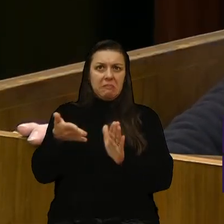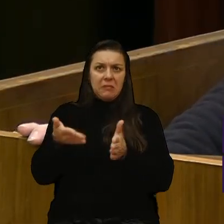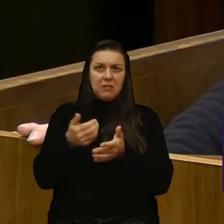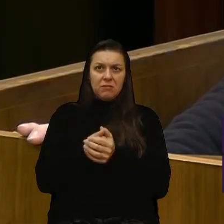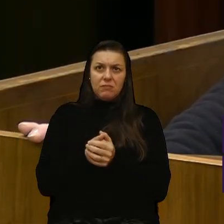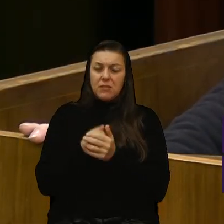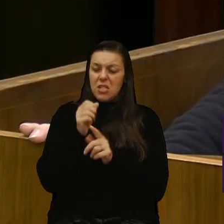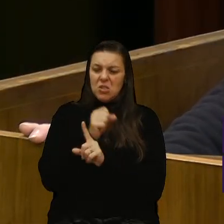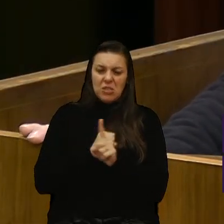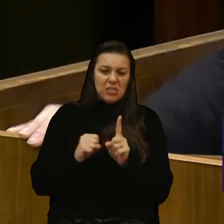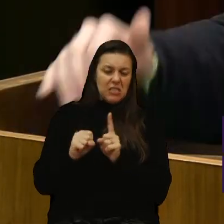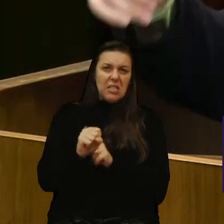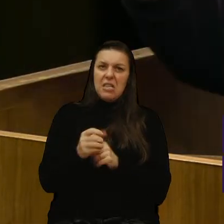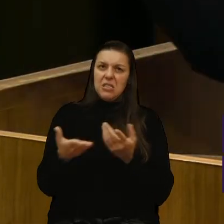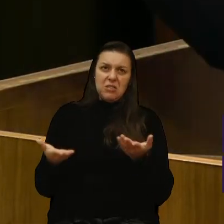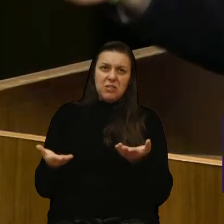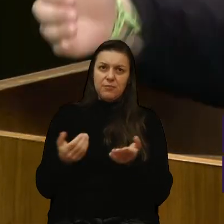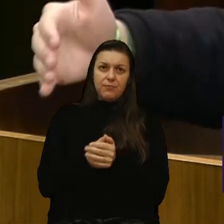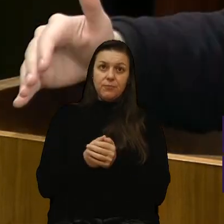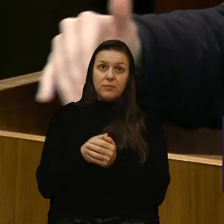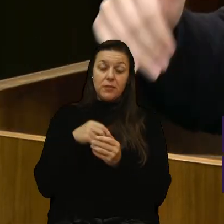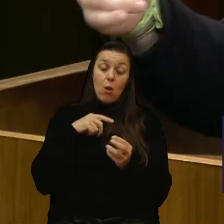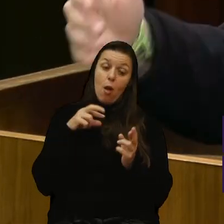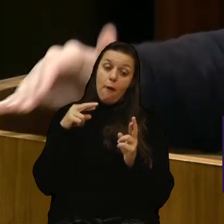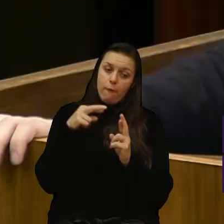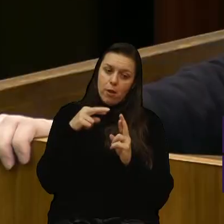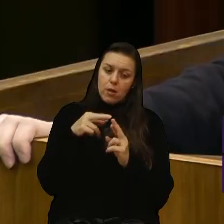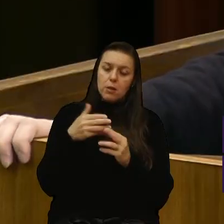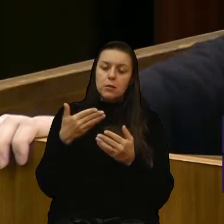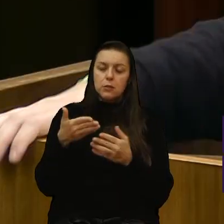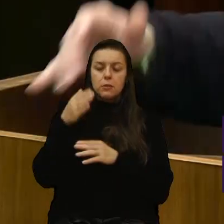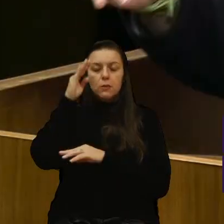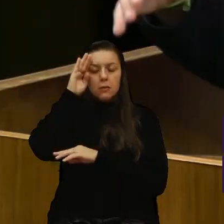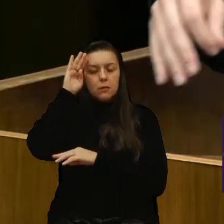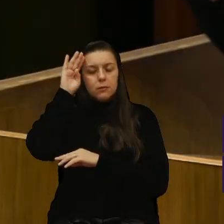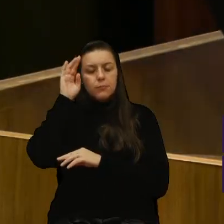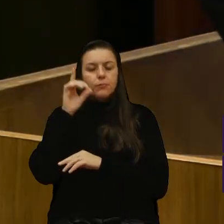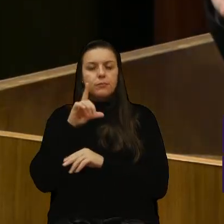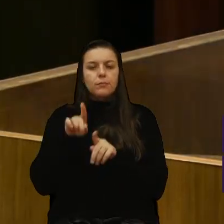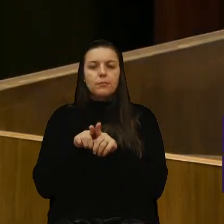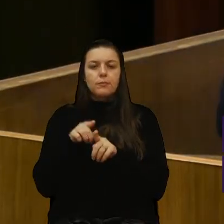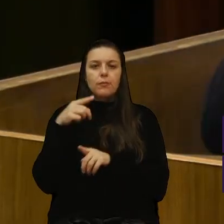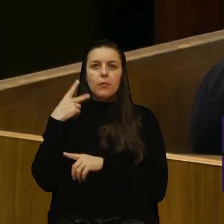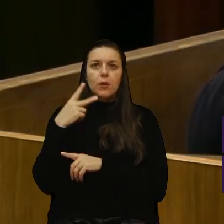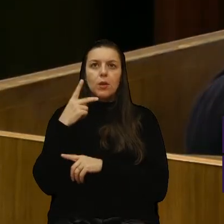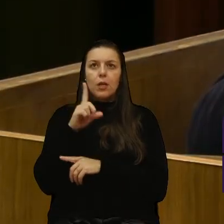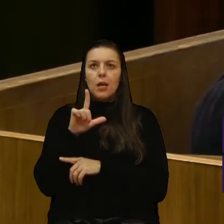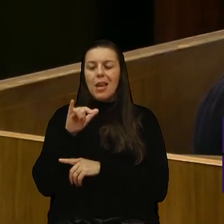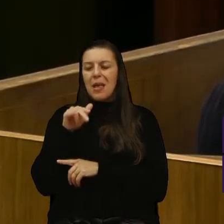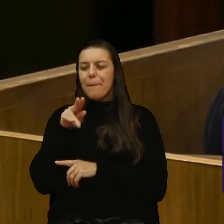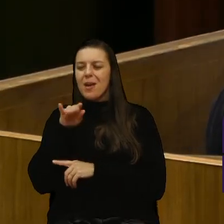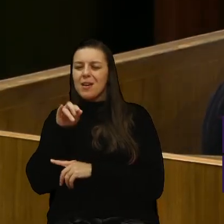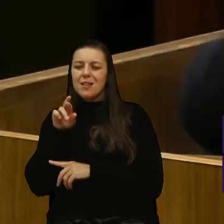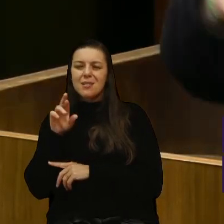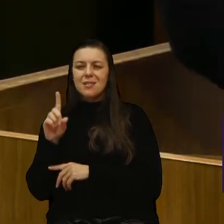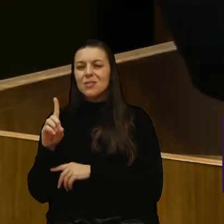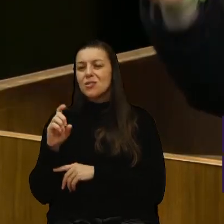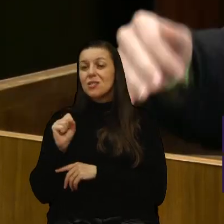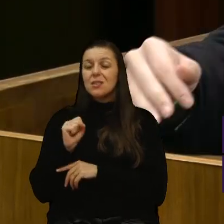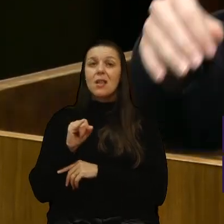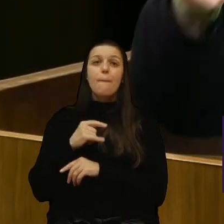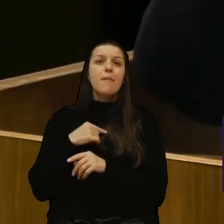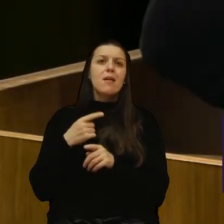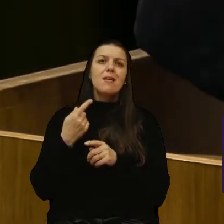nossa sociedade. Então, ser referenciada pela academia, e eu, o vereador Libardi, a gente sempre diz aqui, a gente está falando isso porque a gente referencia